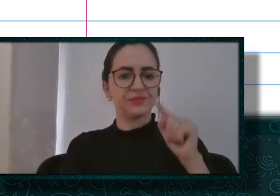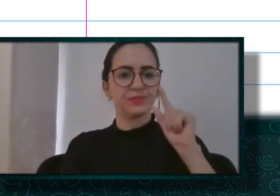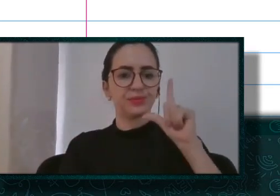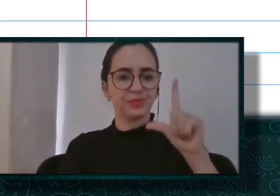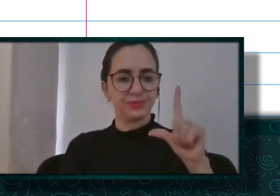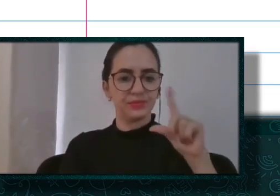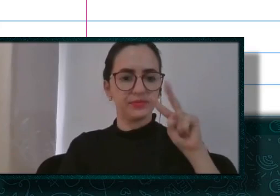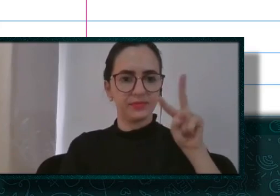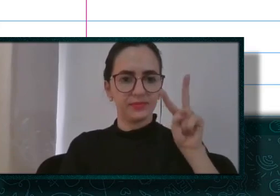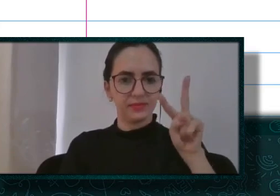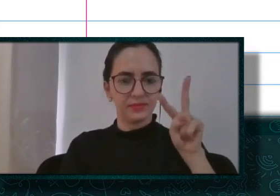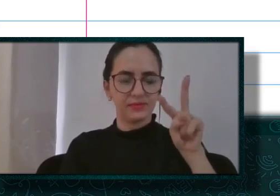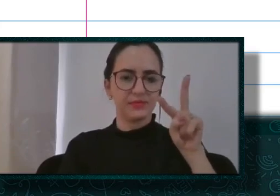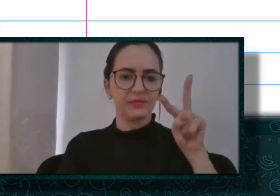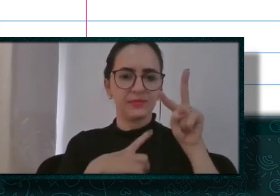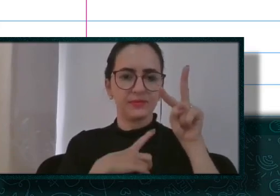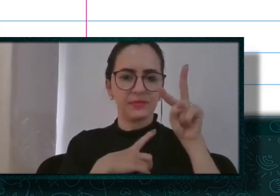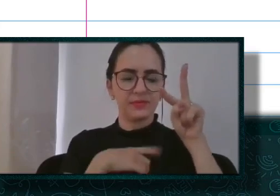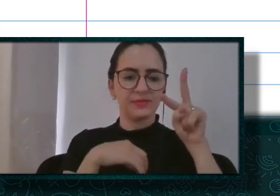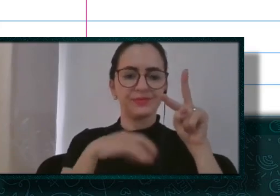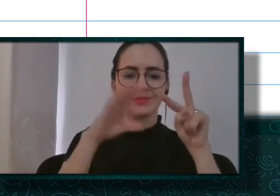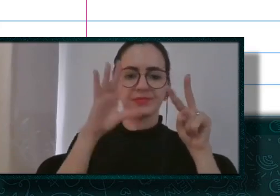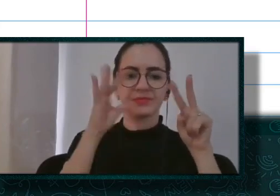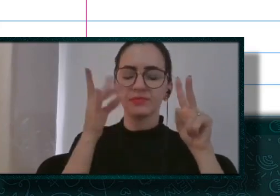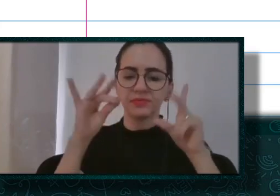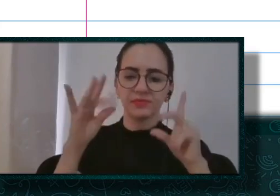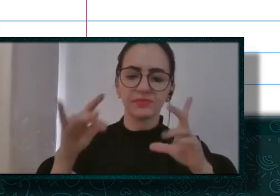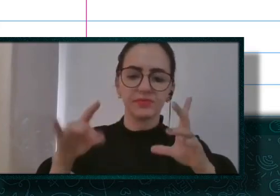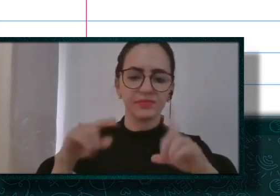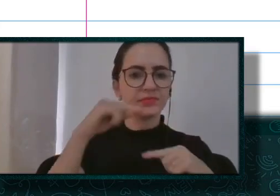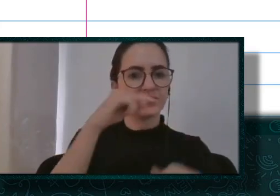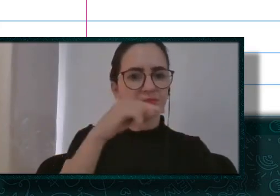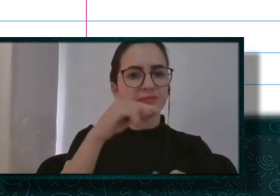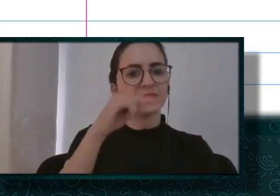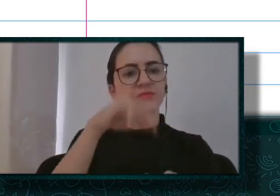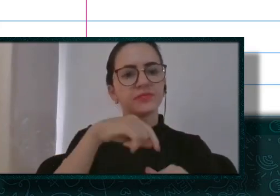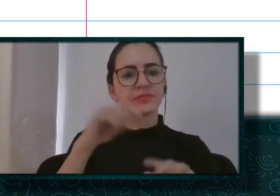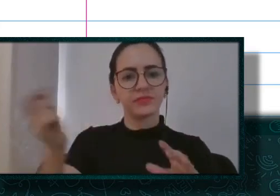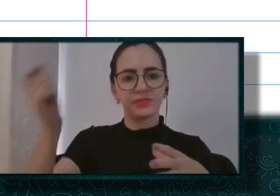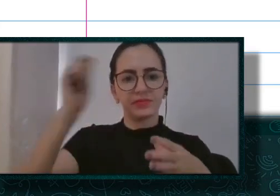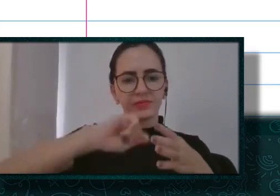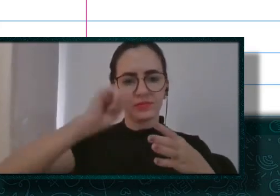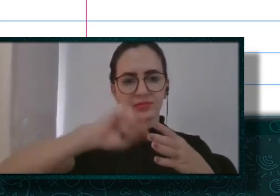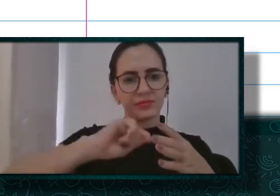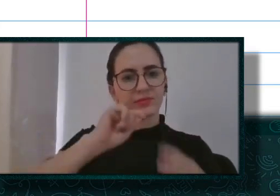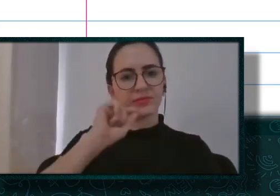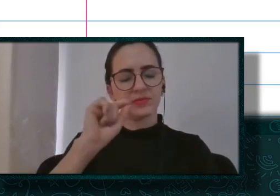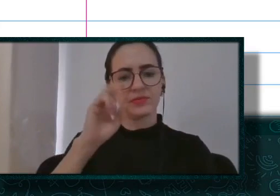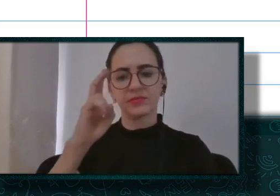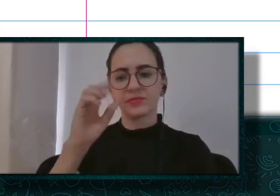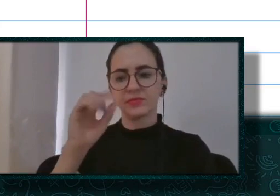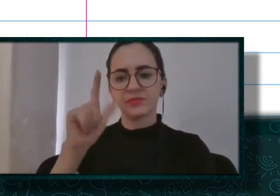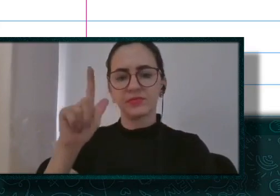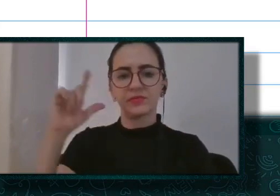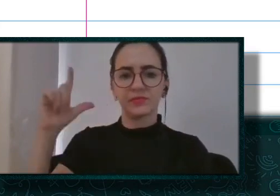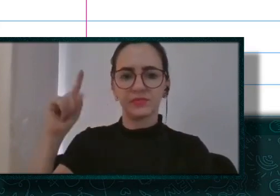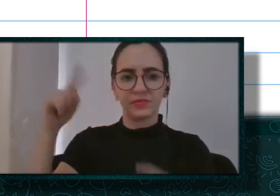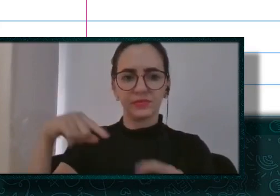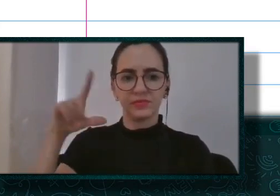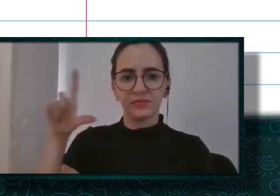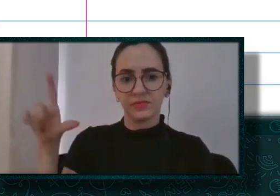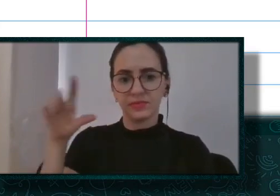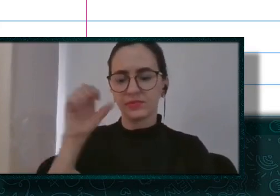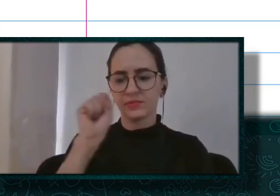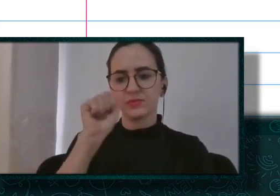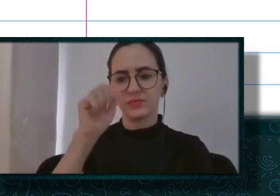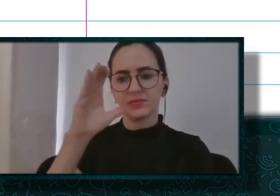de sacarose de concentração 50 gramas por litro foram adicionados a 6 litros de solução aquosa de cloreto de sódio de concentração 2 mols por